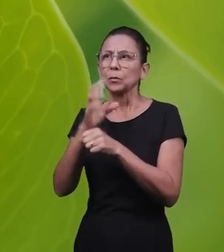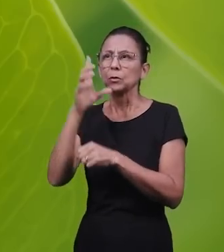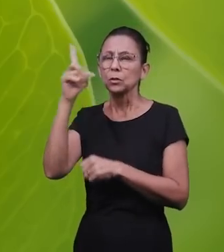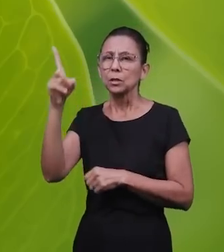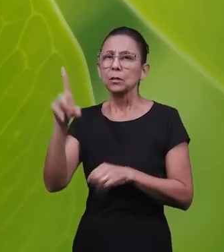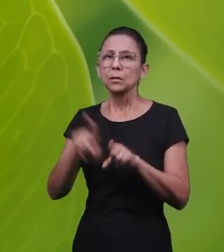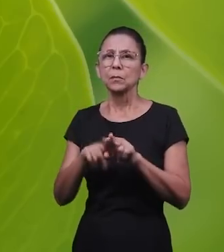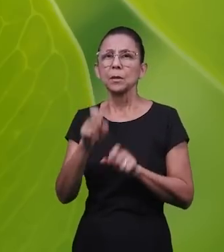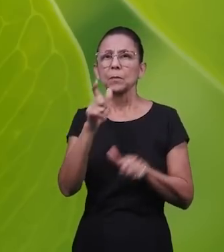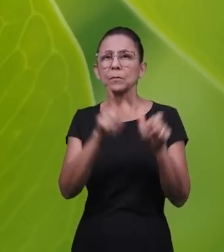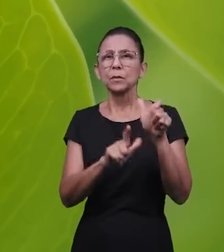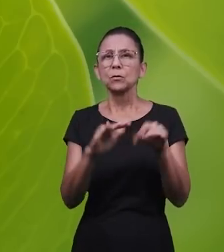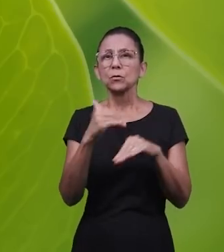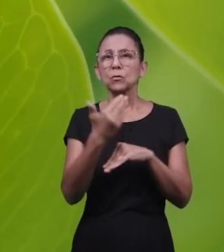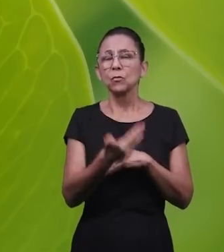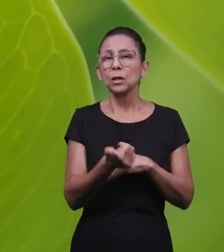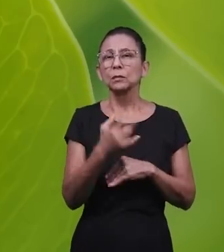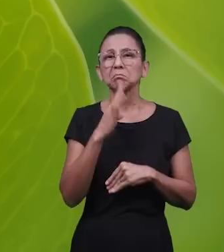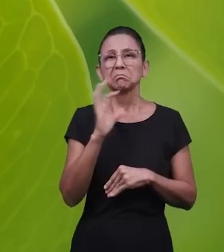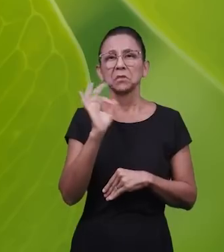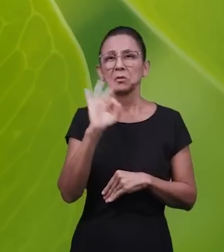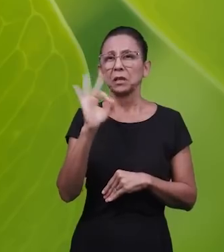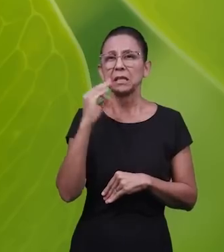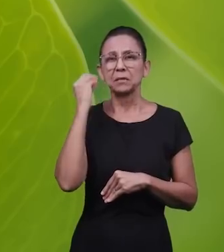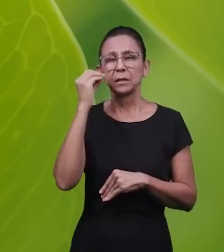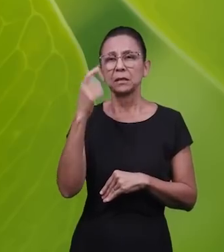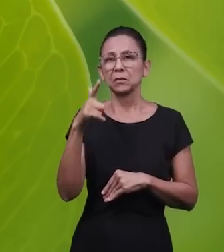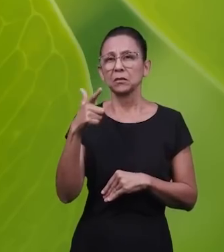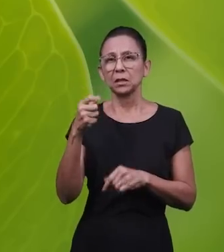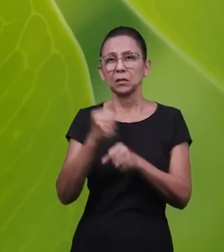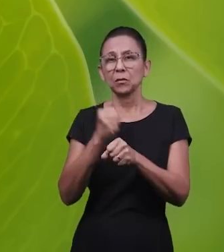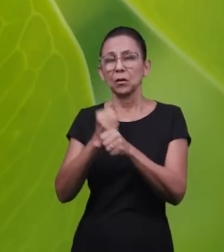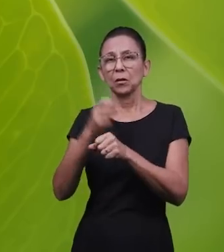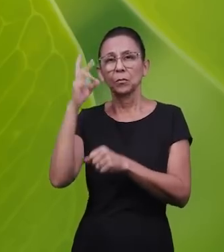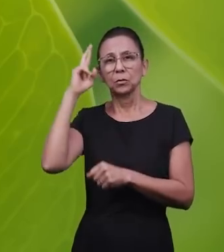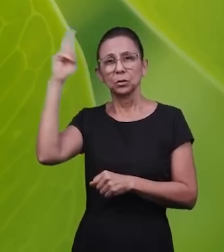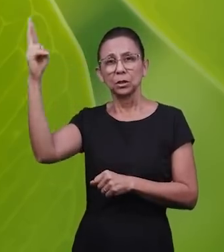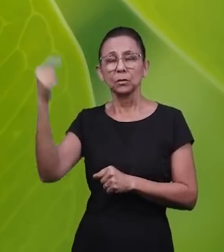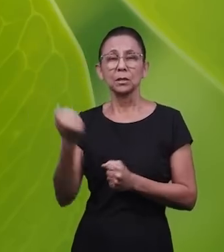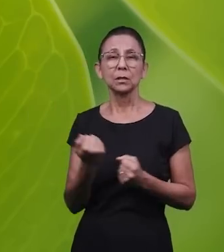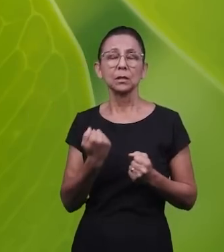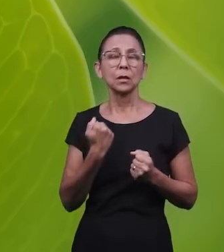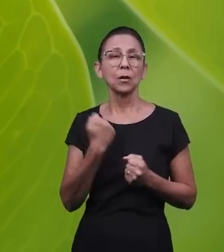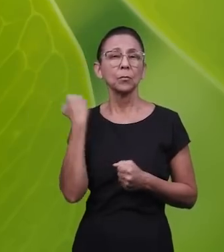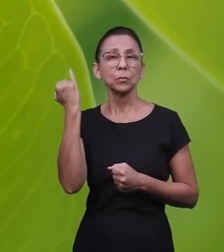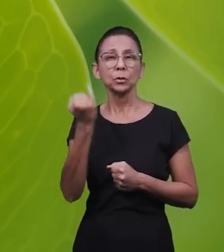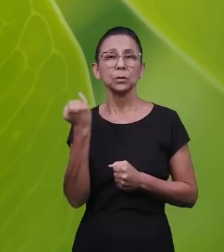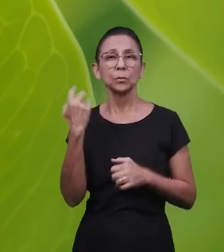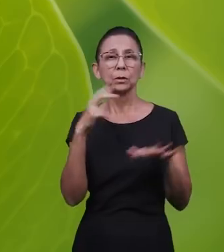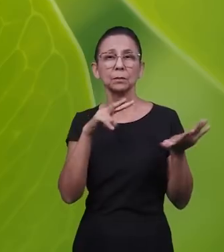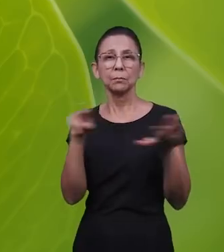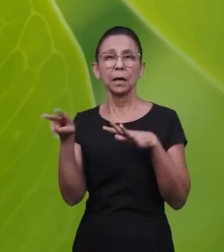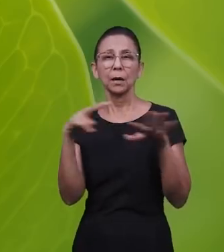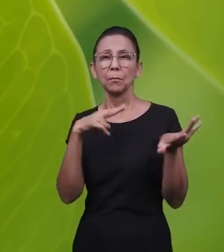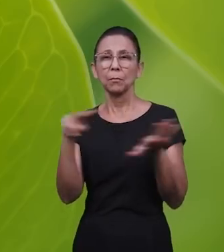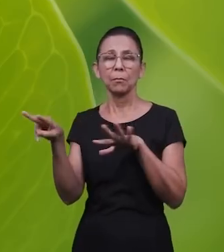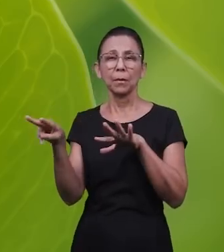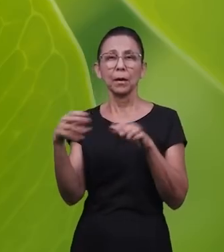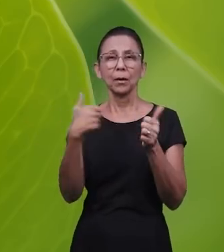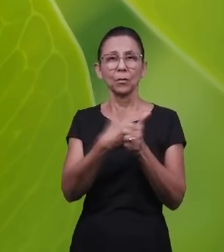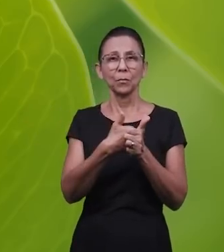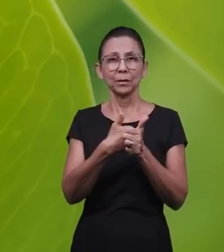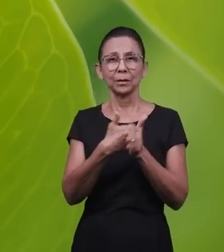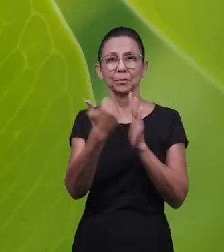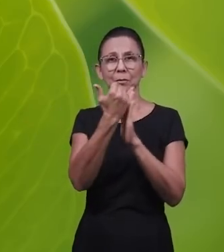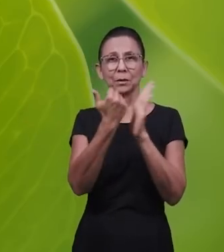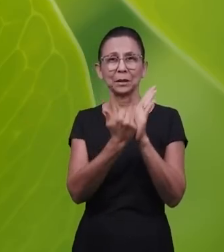dizer que para nós tem sido uma experiência muito grande poder acompanhar semanalmente o programa Anunciando o Evangelho